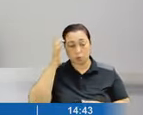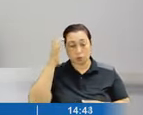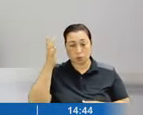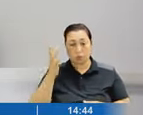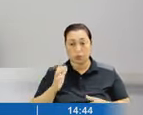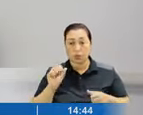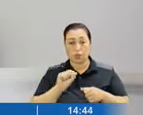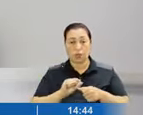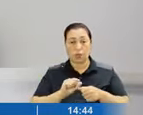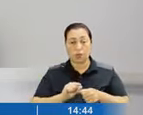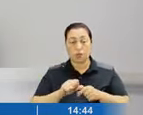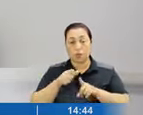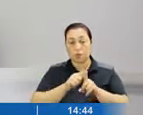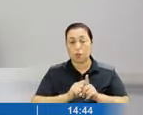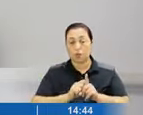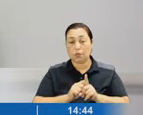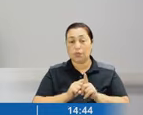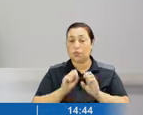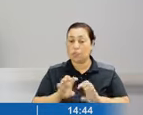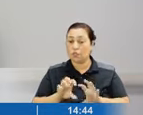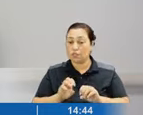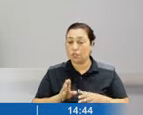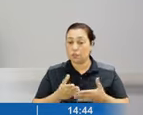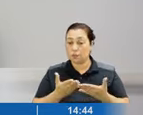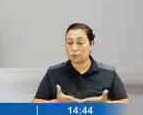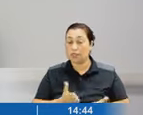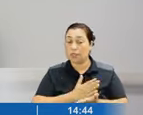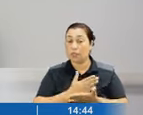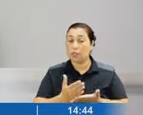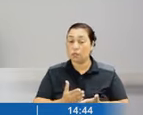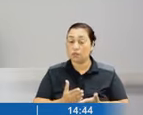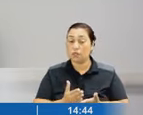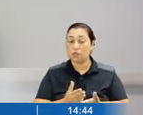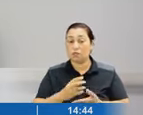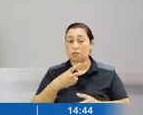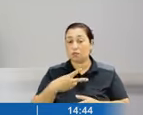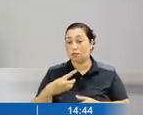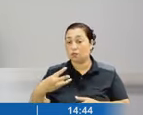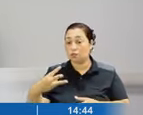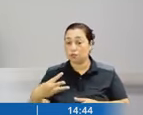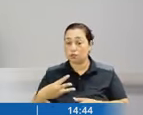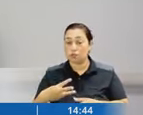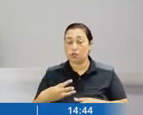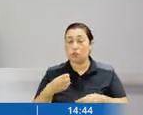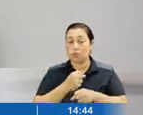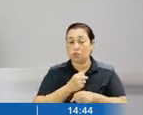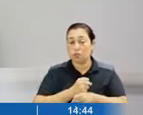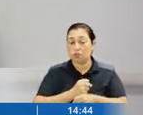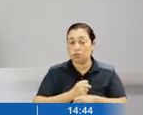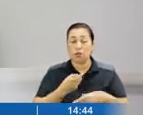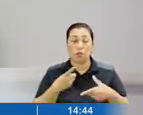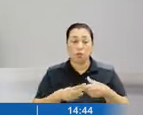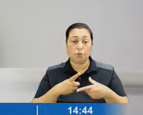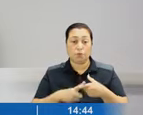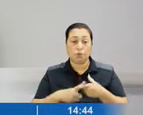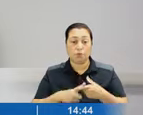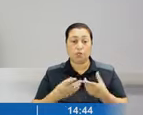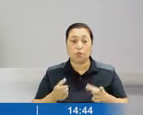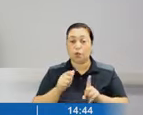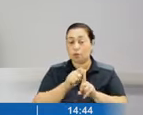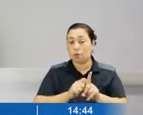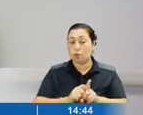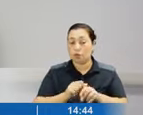ideia fazer em setembro, e até iniciamos a campanha há uns 2, 3 anos atrás, em setembro. Por quê? E era o